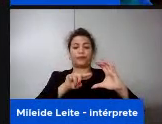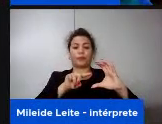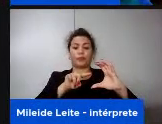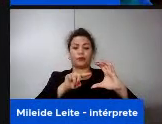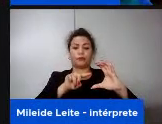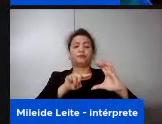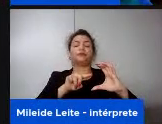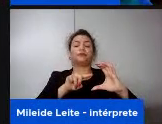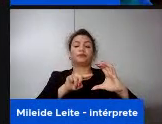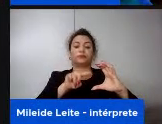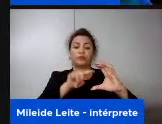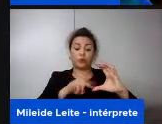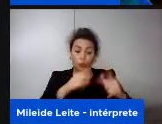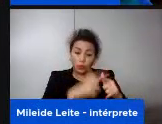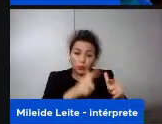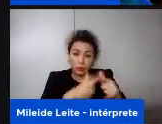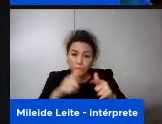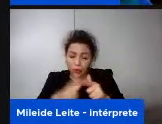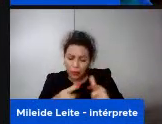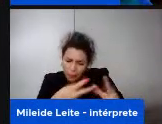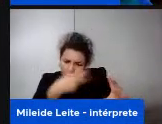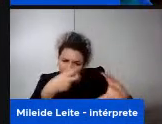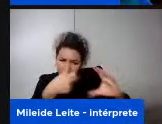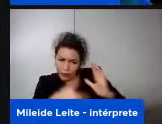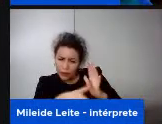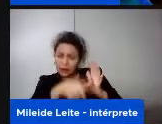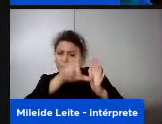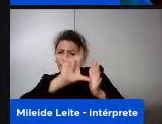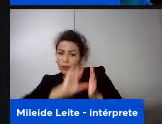seja, os problemas sejam detectados e aí